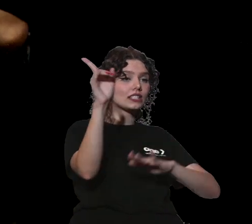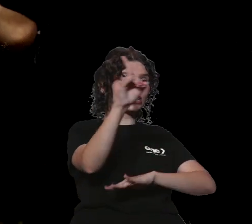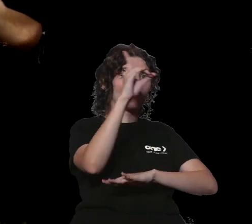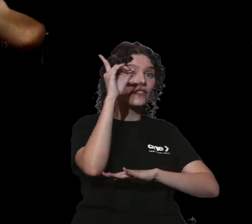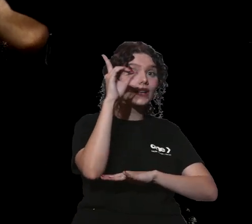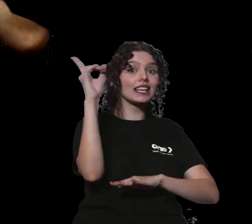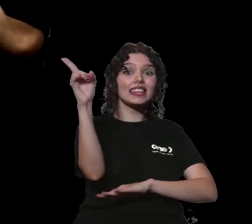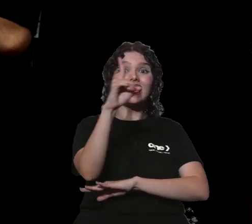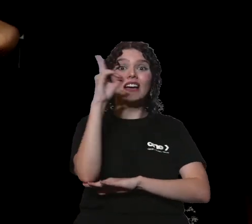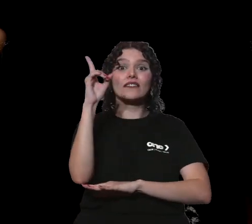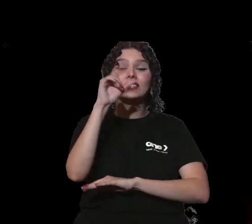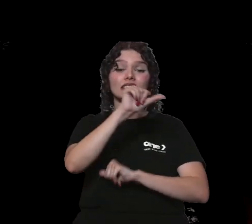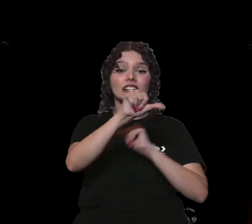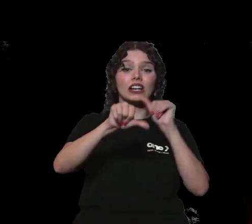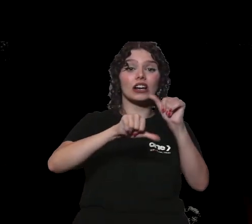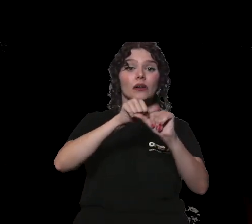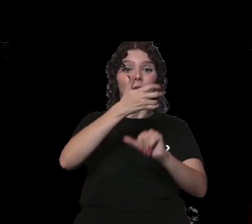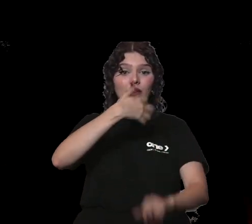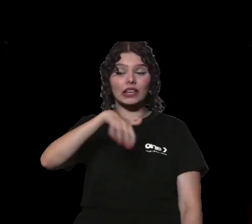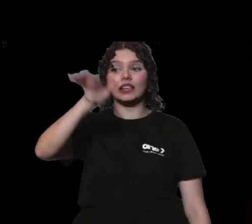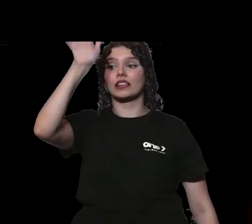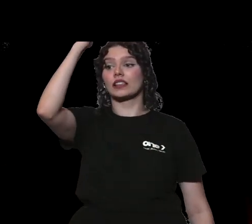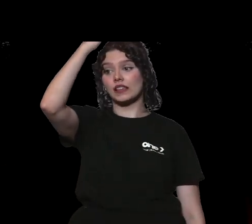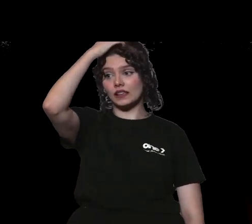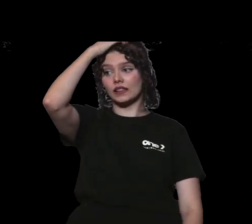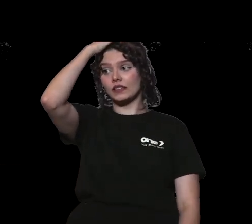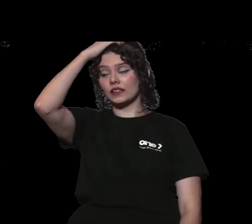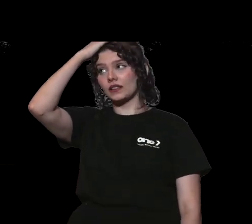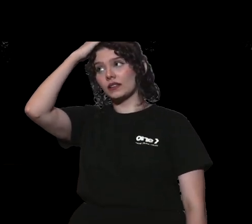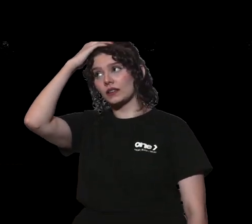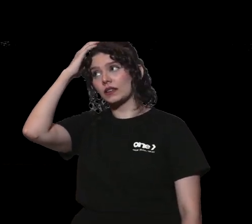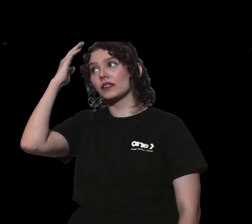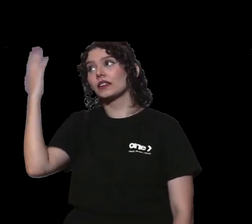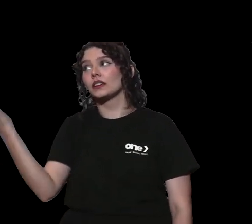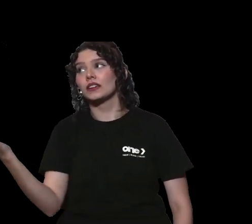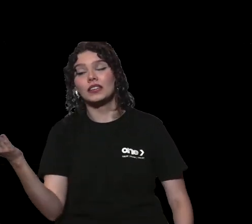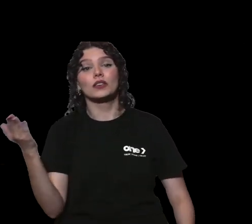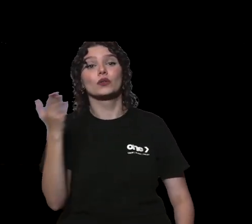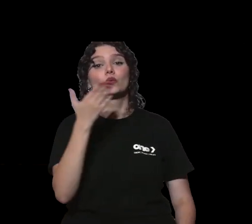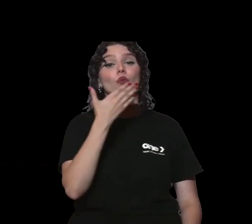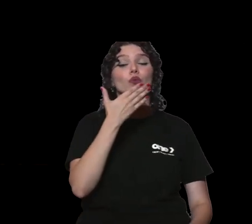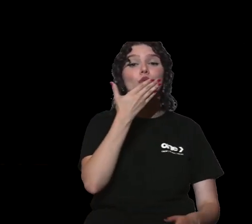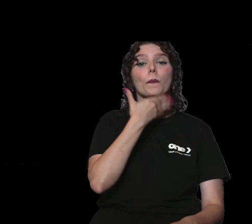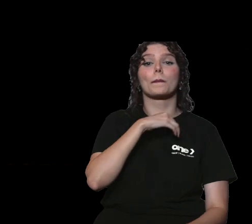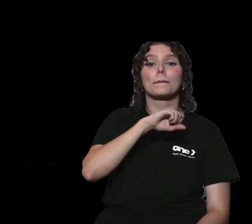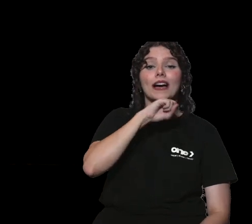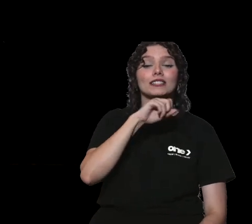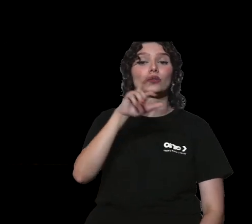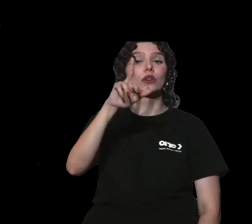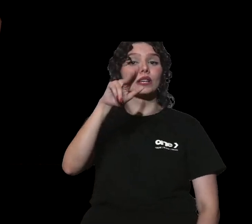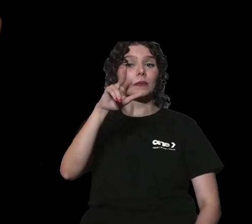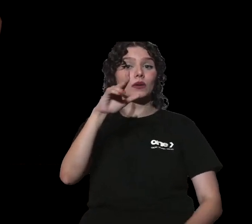rei. E além disso, o pai dela e os irmãos dela morreram.